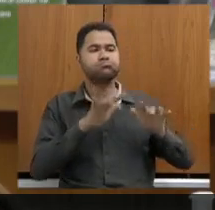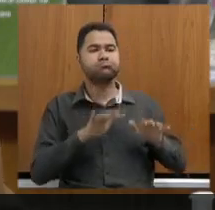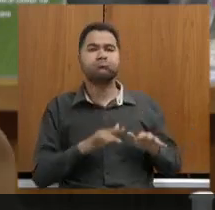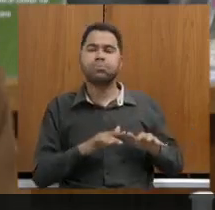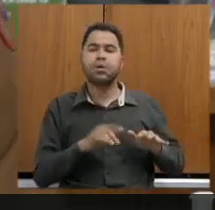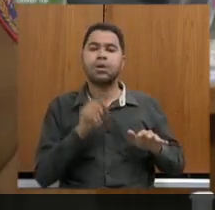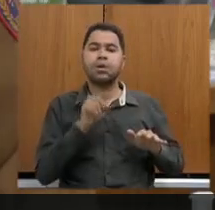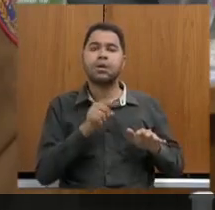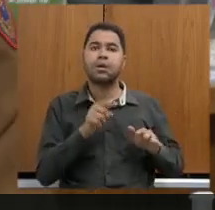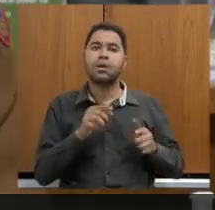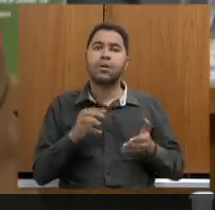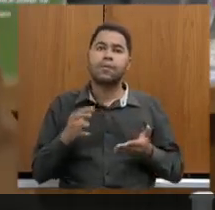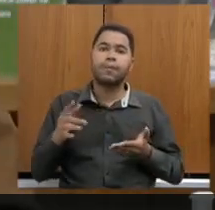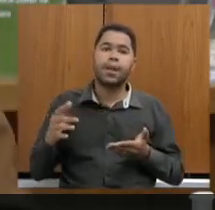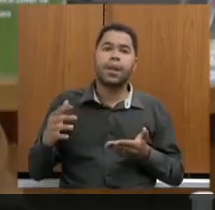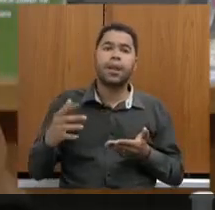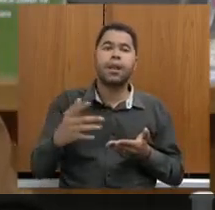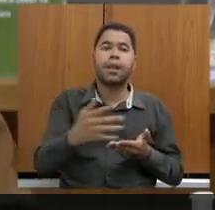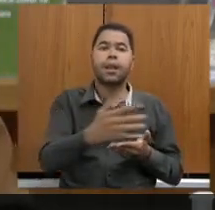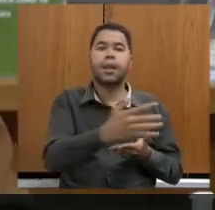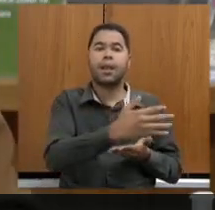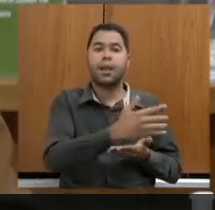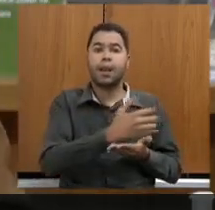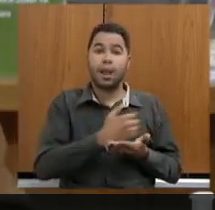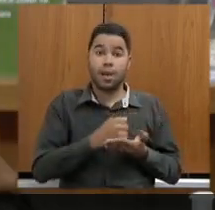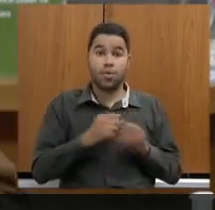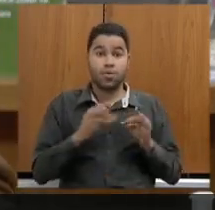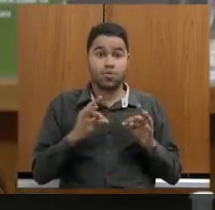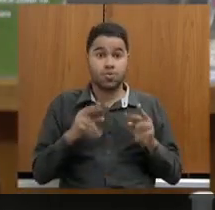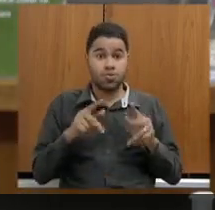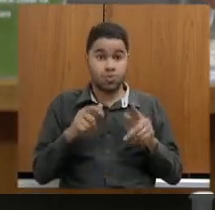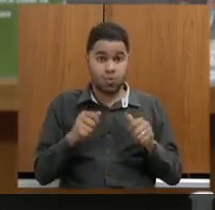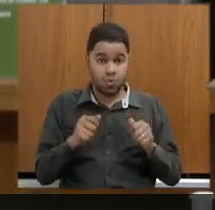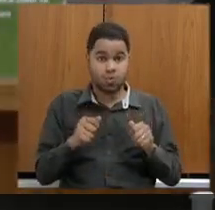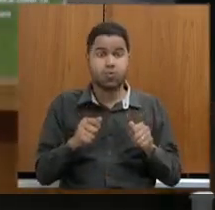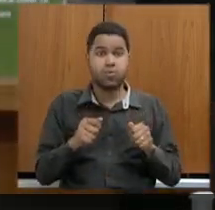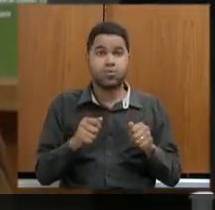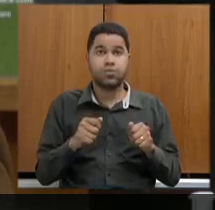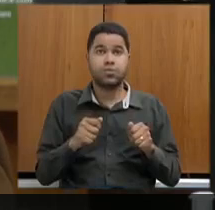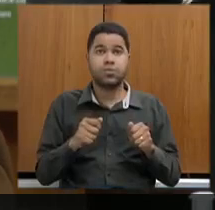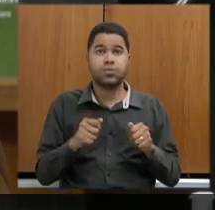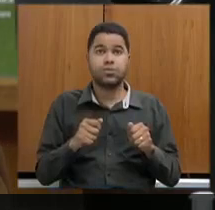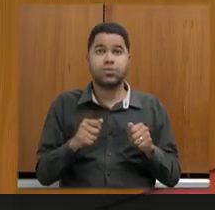o memorando para recolher todos os coletes né todos os coletes